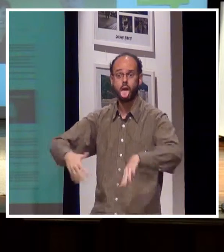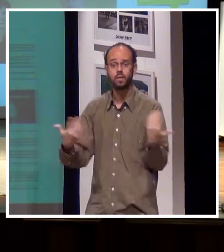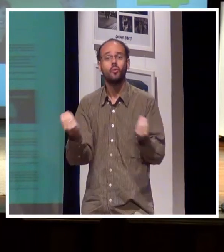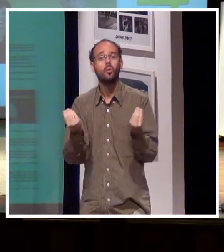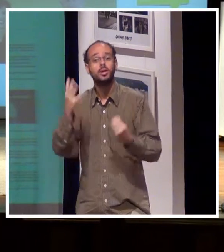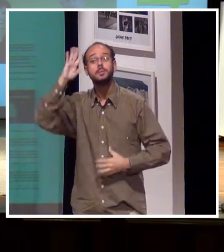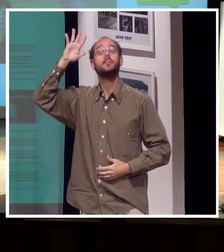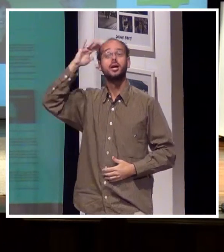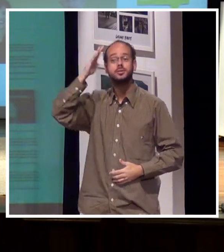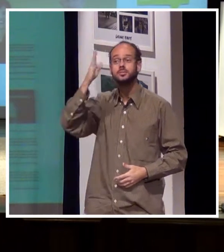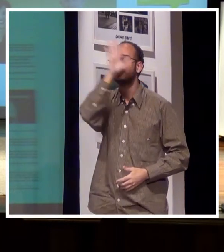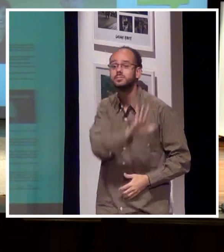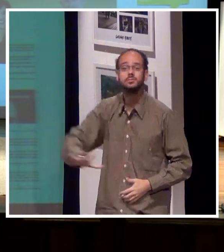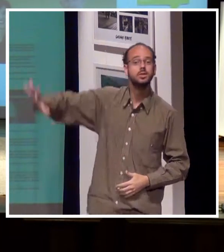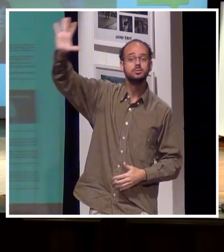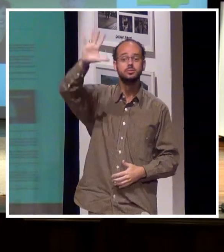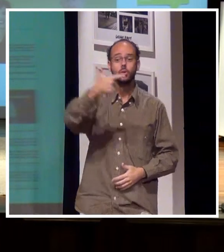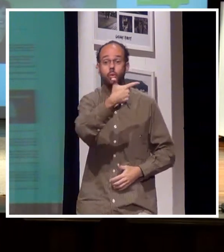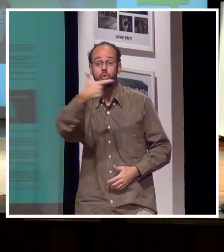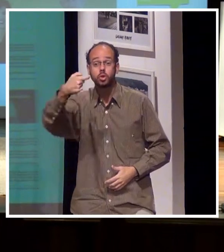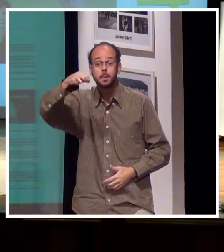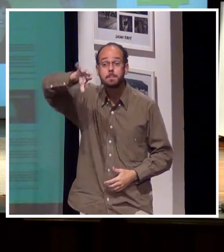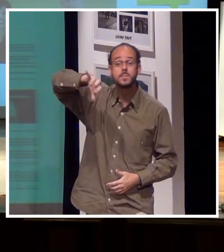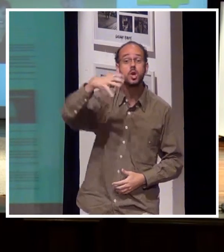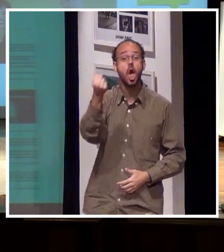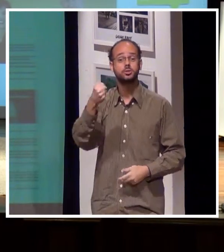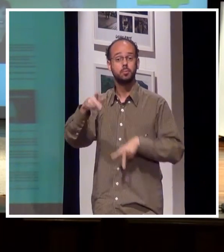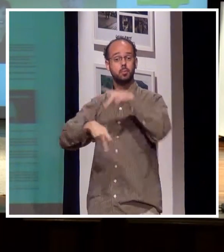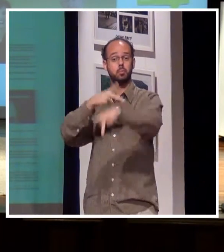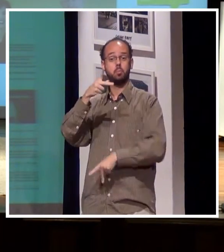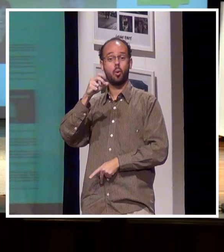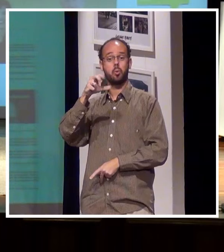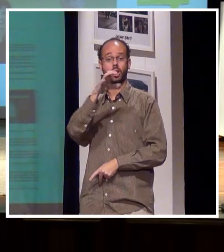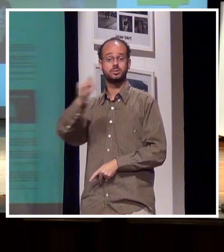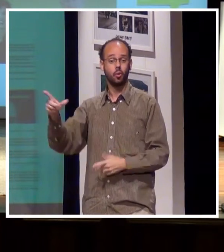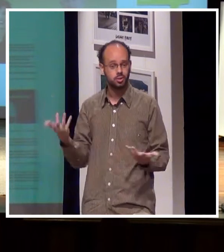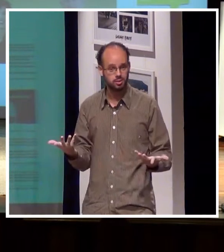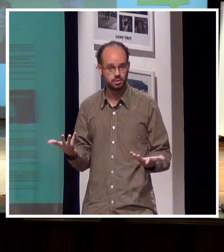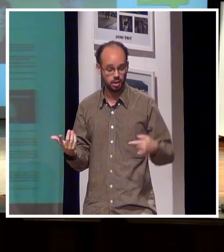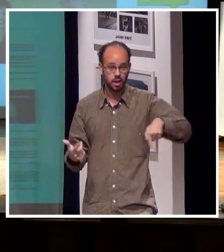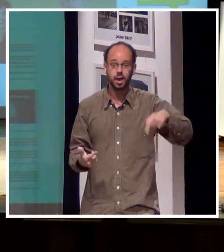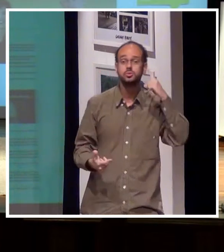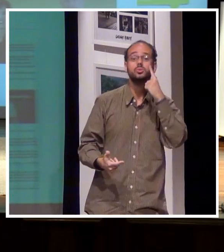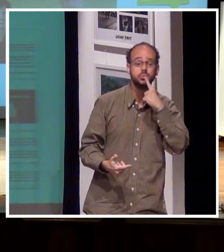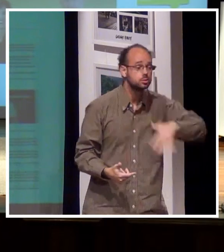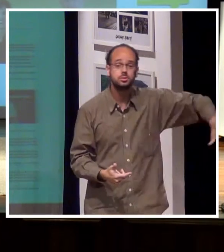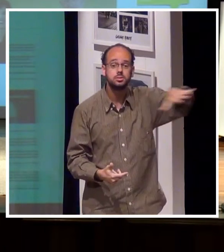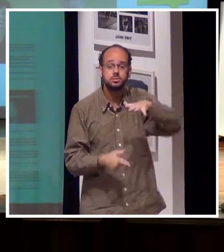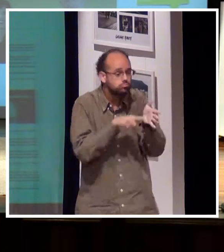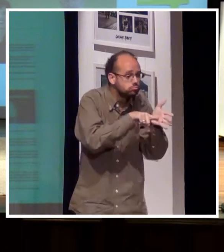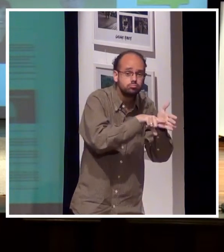mas a maioria das pessoas ficaram assim desesperadas, né? E isso foi a nível nacional. O povo,